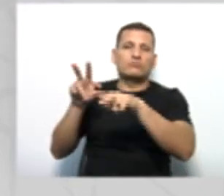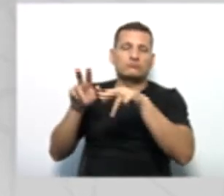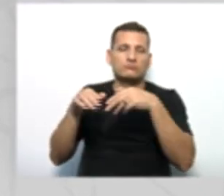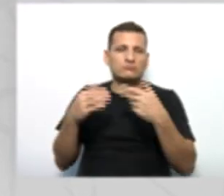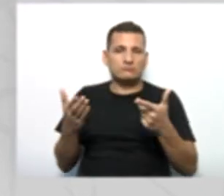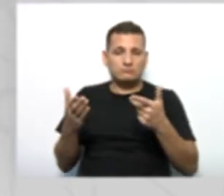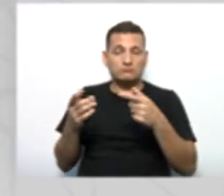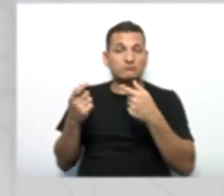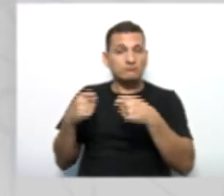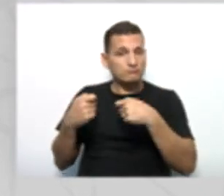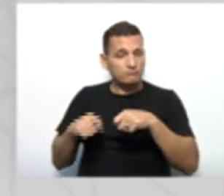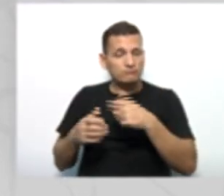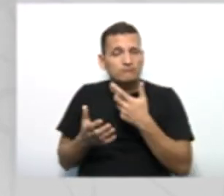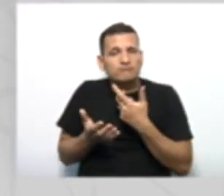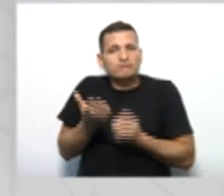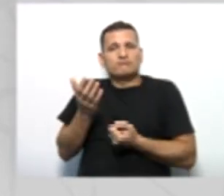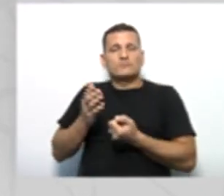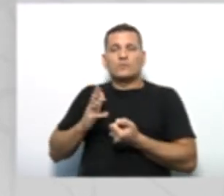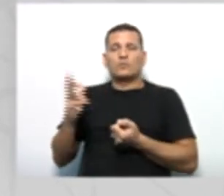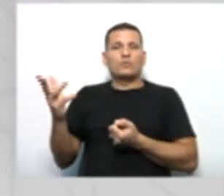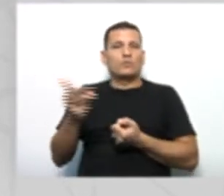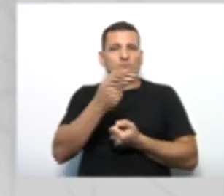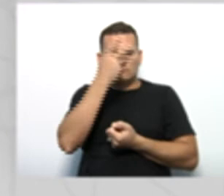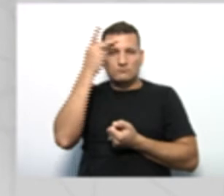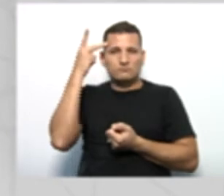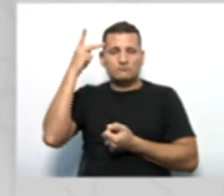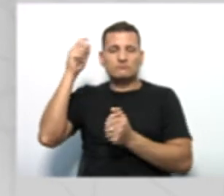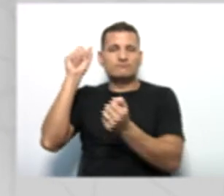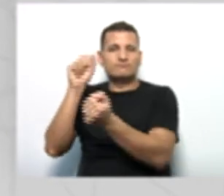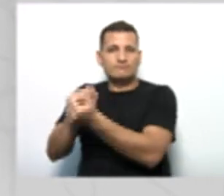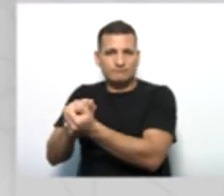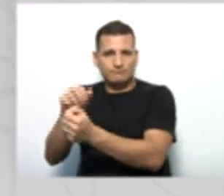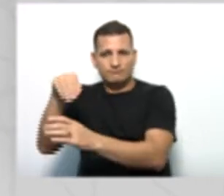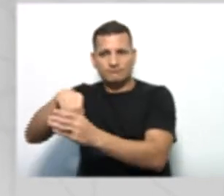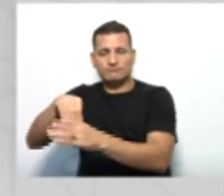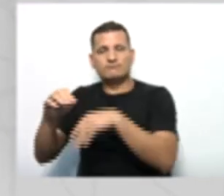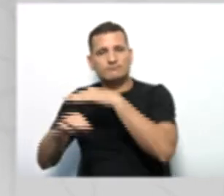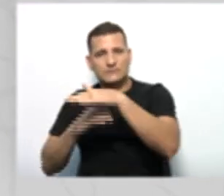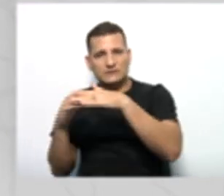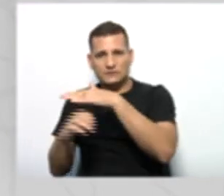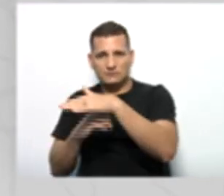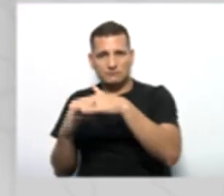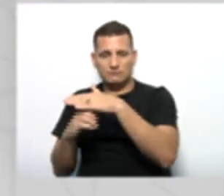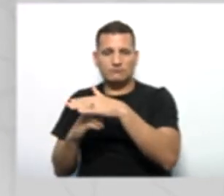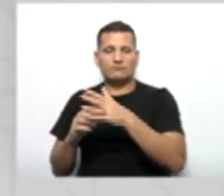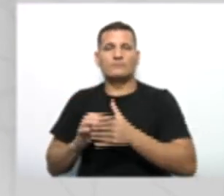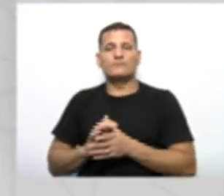que isso seja assumido por todos aqueles que a constituem, por todos aqueles que fazem